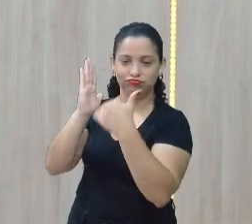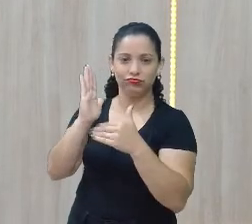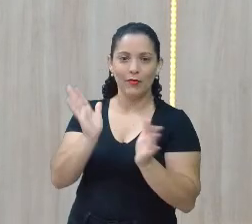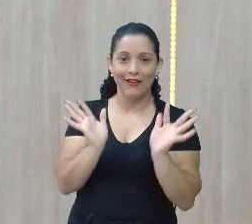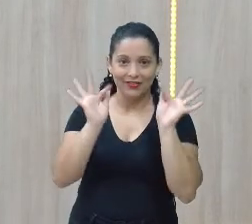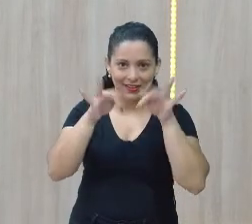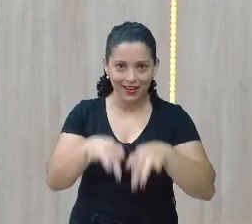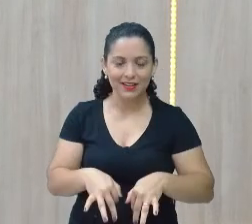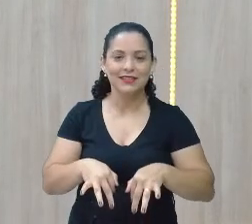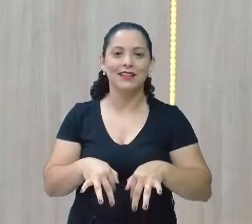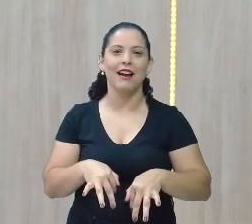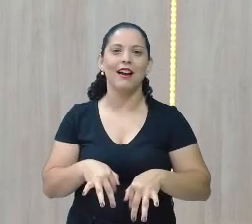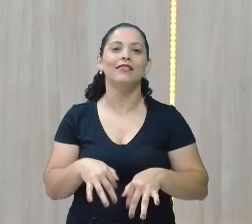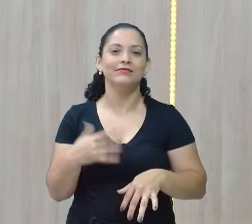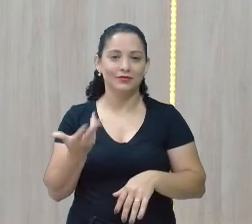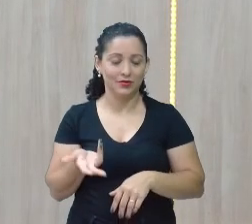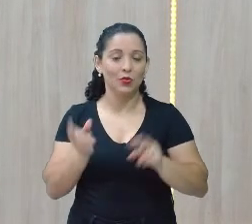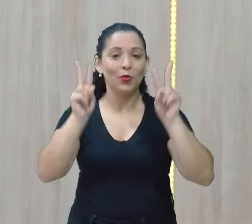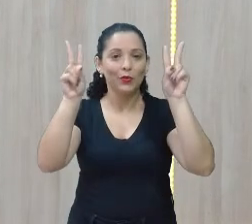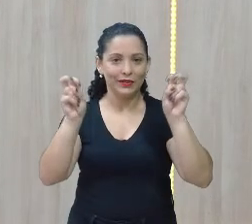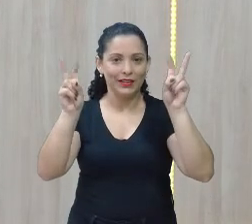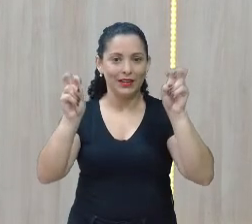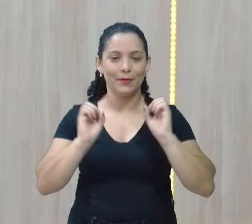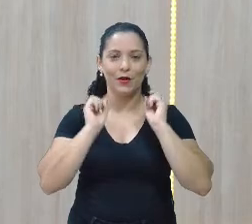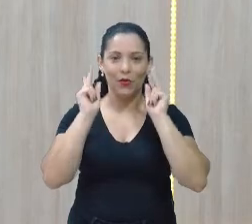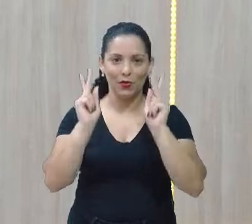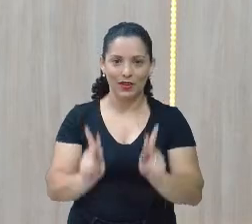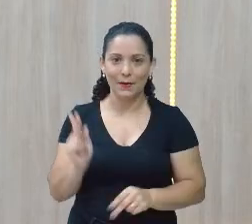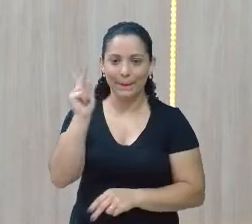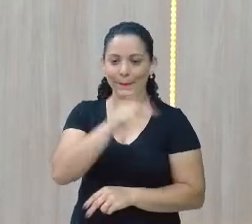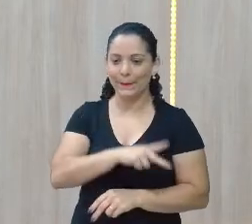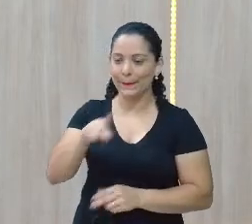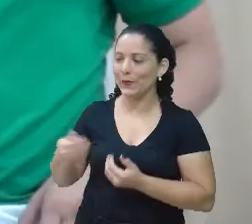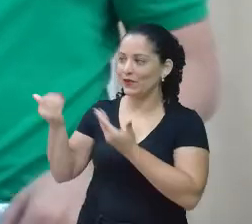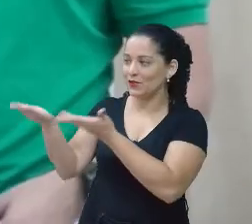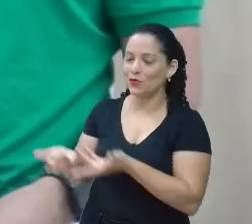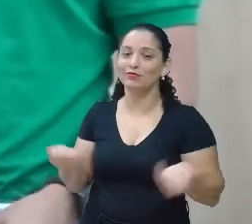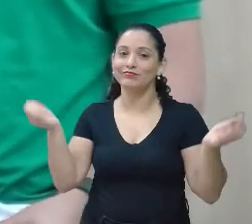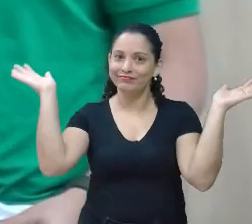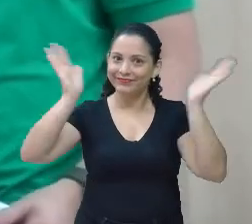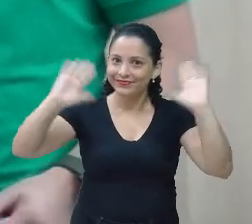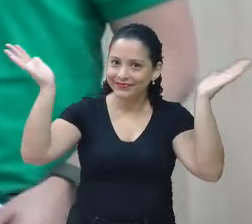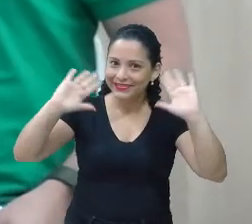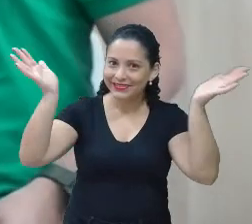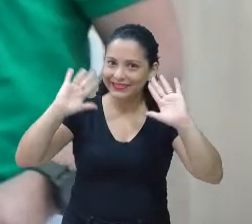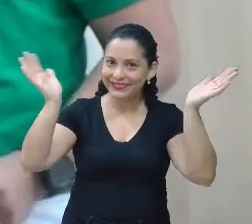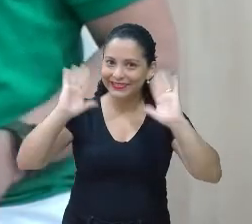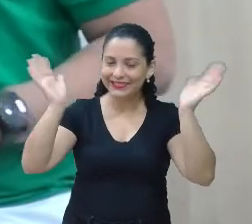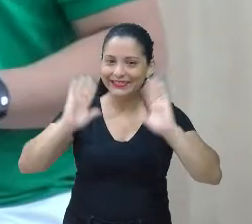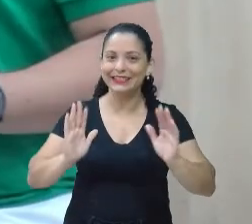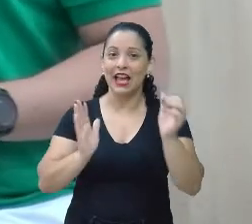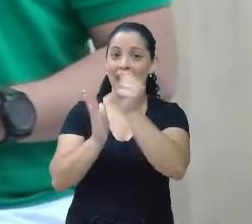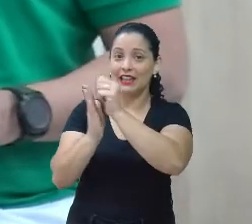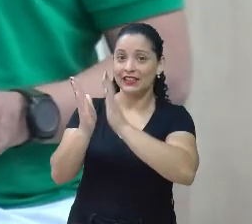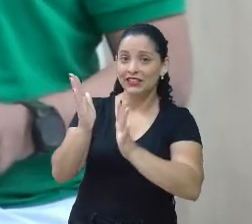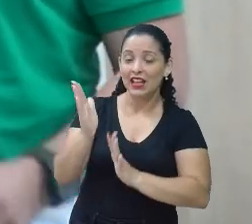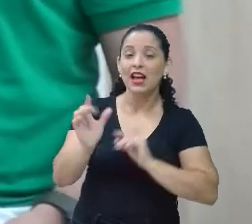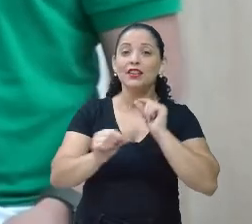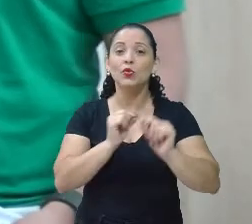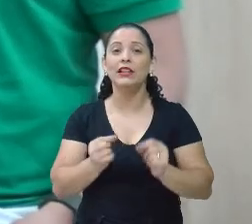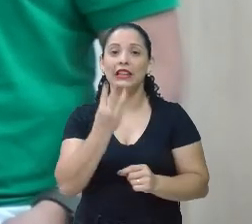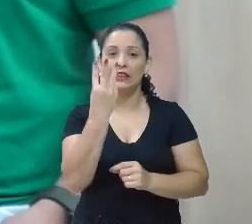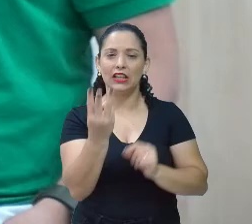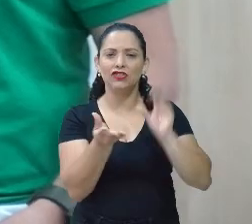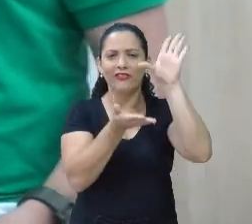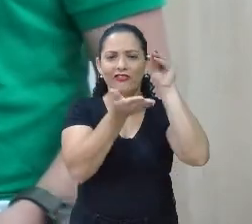esse assunto com o pessoal do 6º ano, tá, gente? Professor André, se despeça aqui. O meu despedido a tarefinha é 3 imagens,